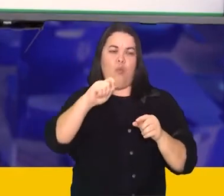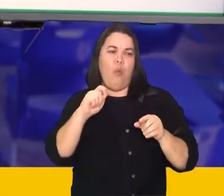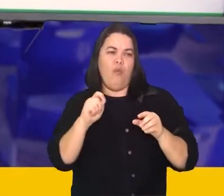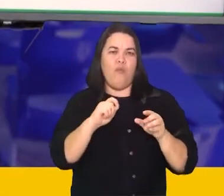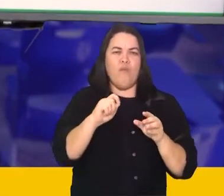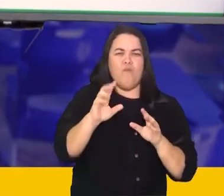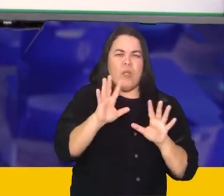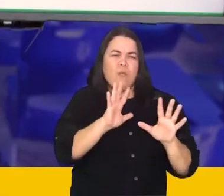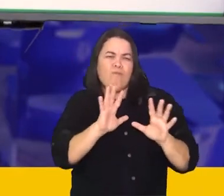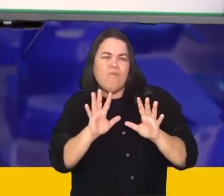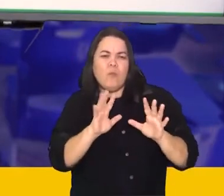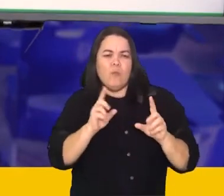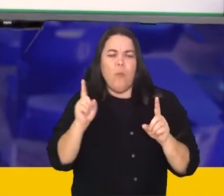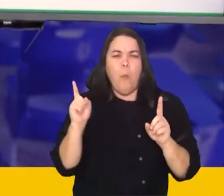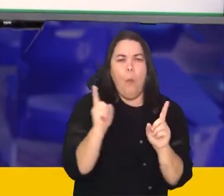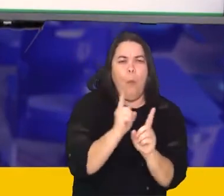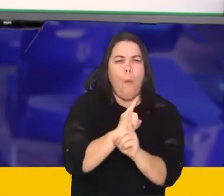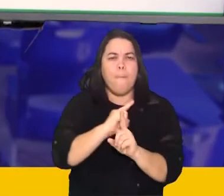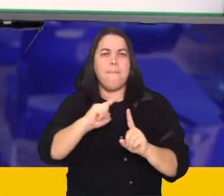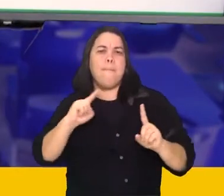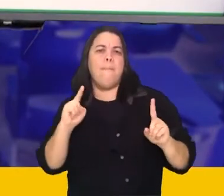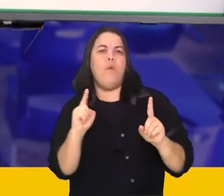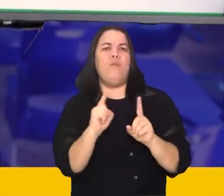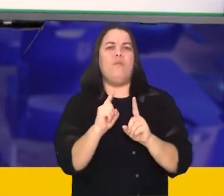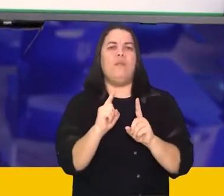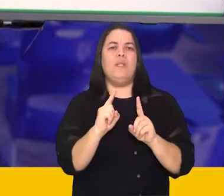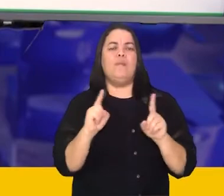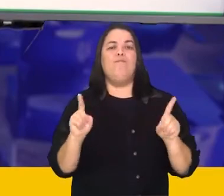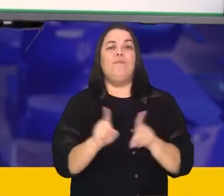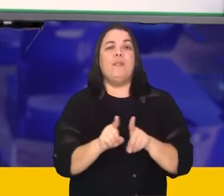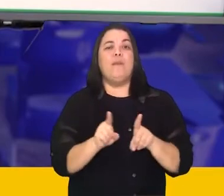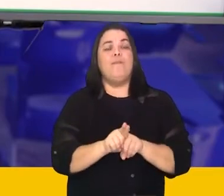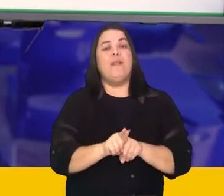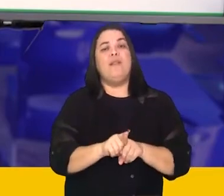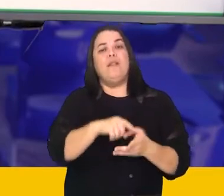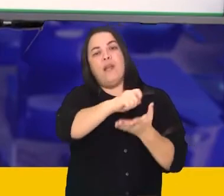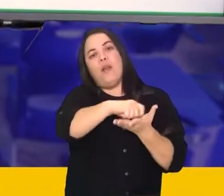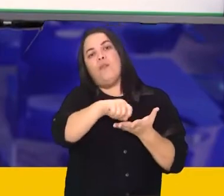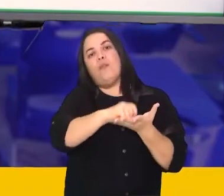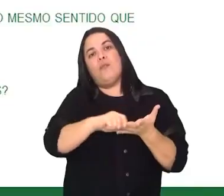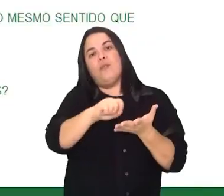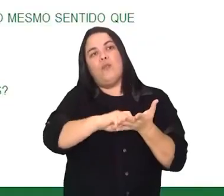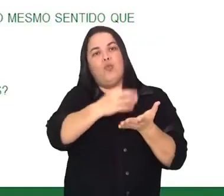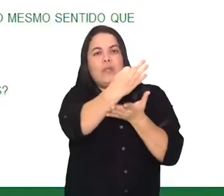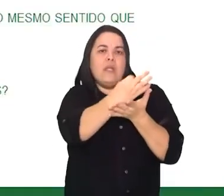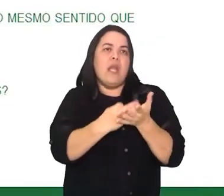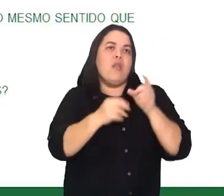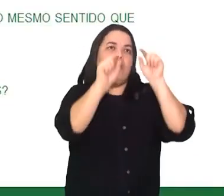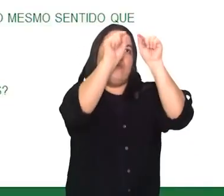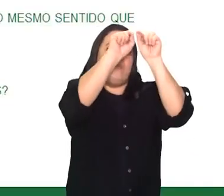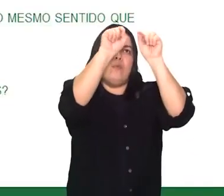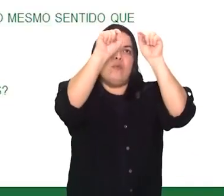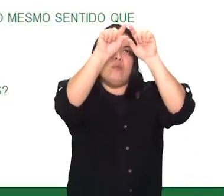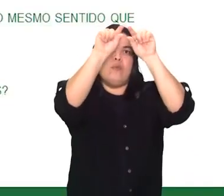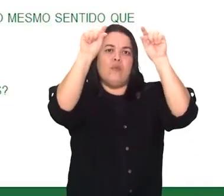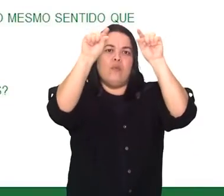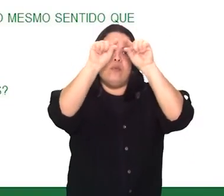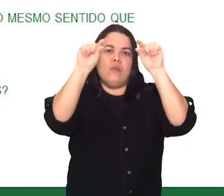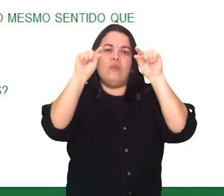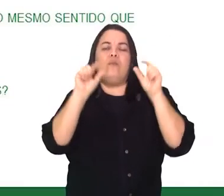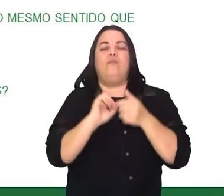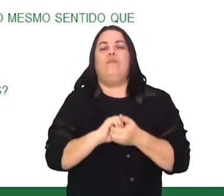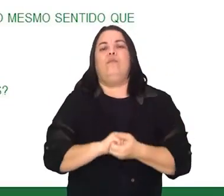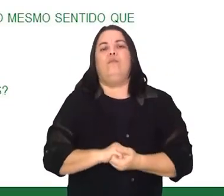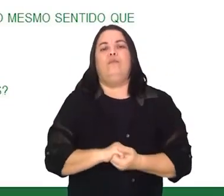parte dos desenhos. E temos a parte verbal, que é o texto, aqui no caso a frase que está aqui, e